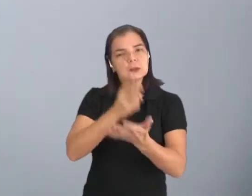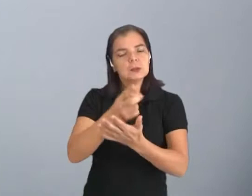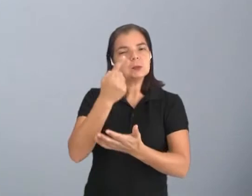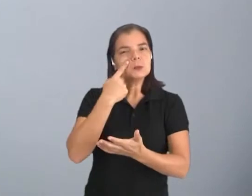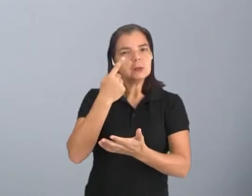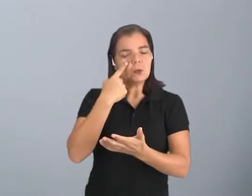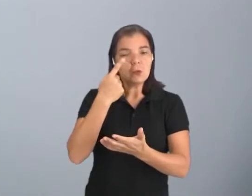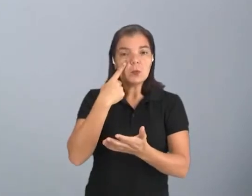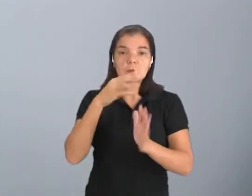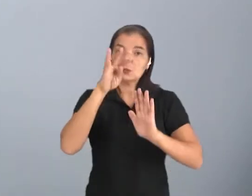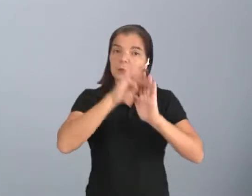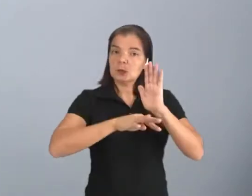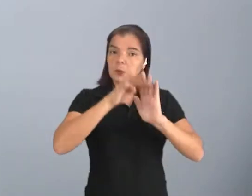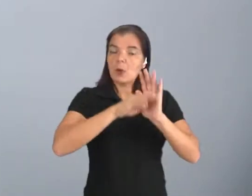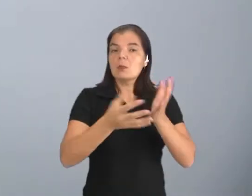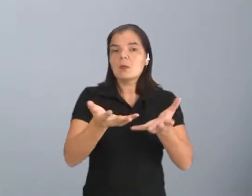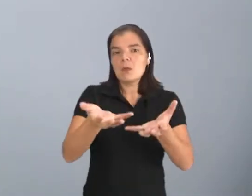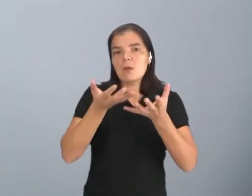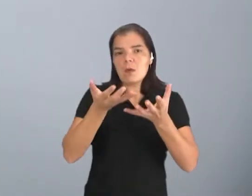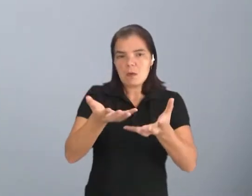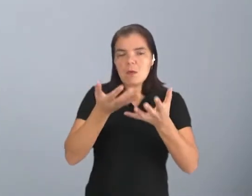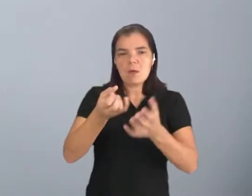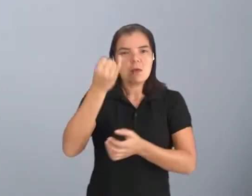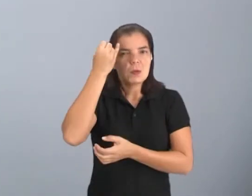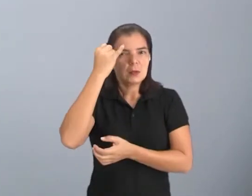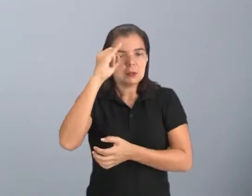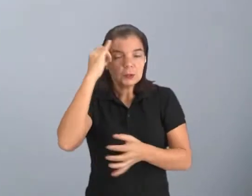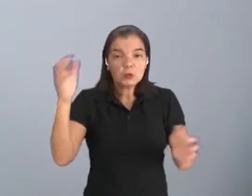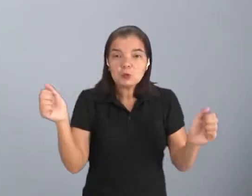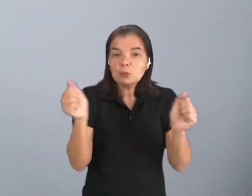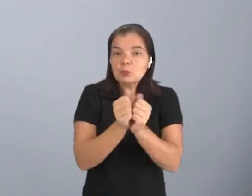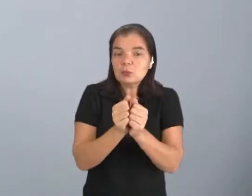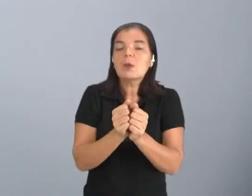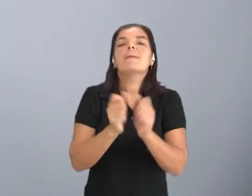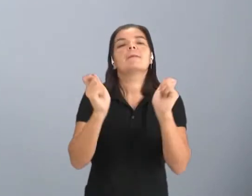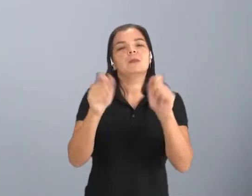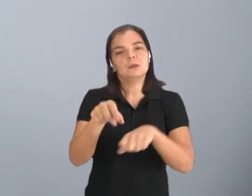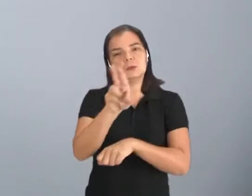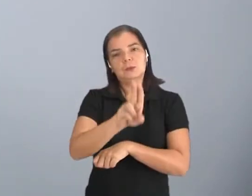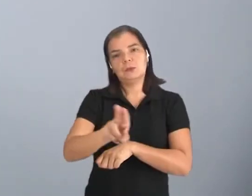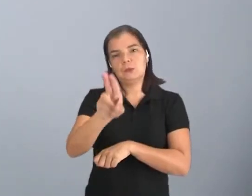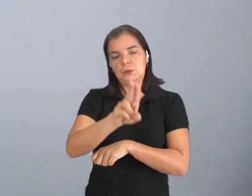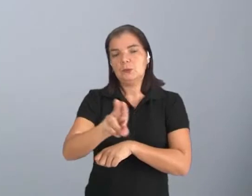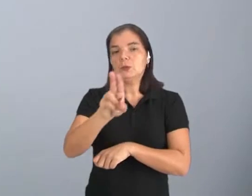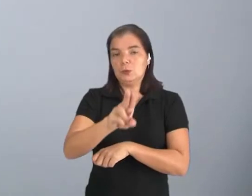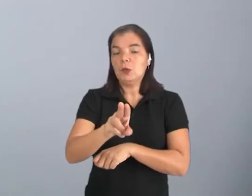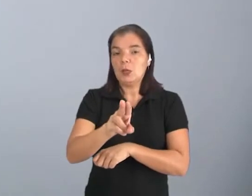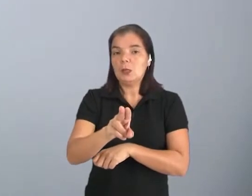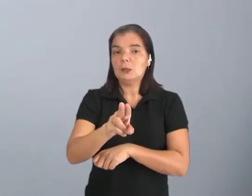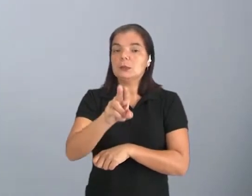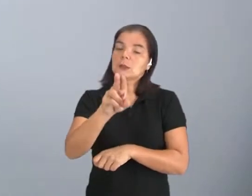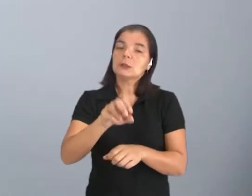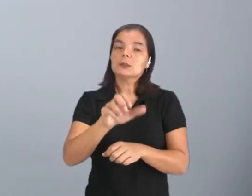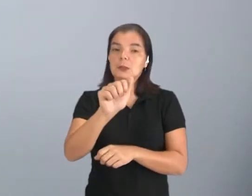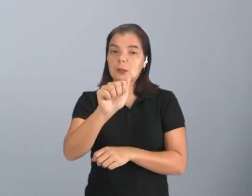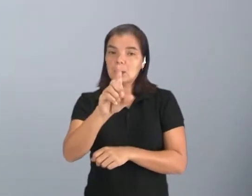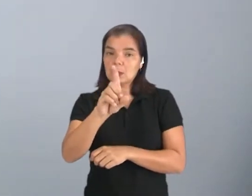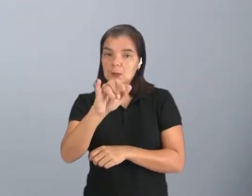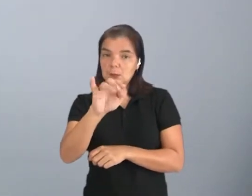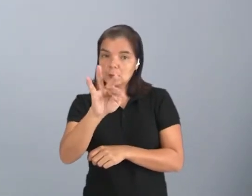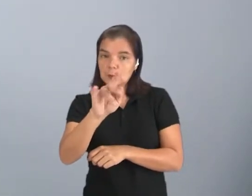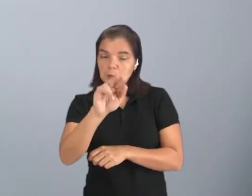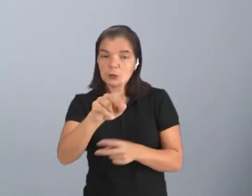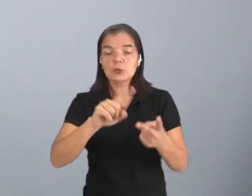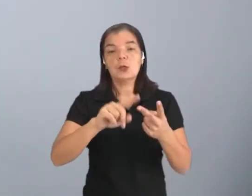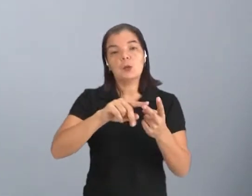vamos empregar um texto e nós quisermos dar essa ideia de adição, nós podemos usar essas conjunções aditivas. O